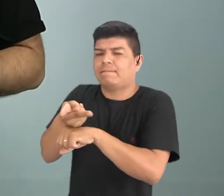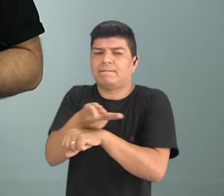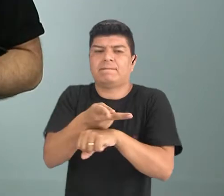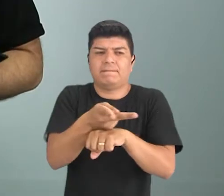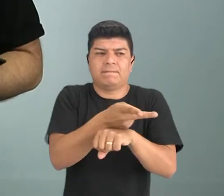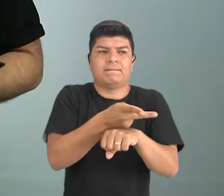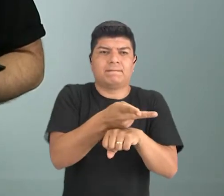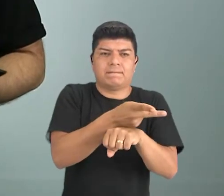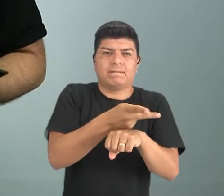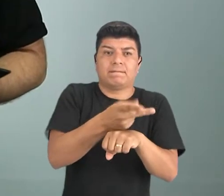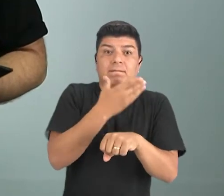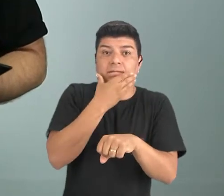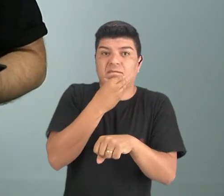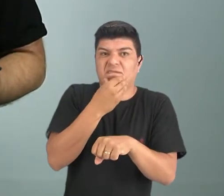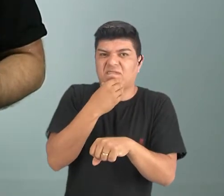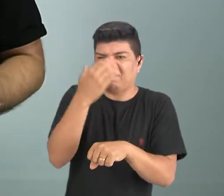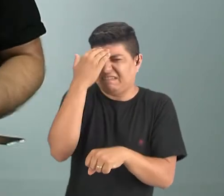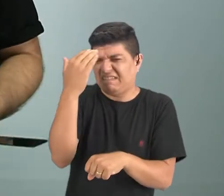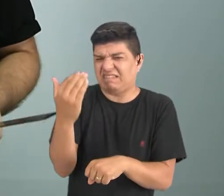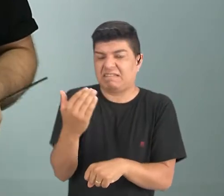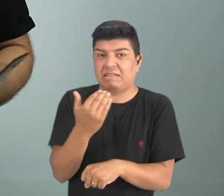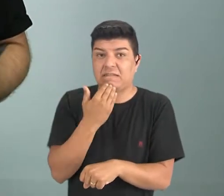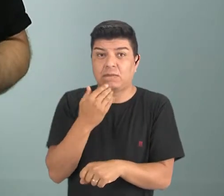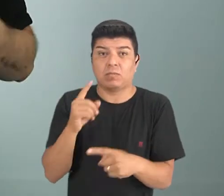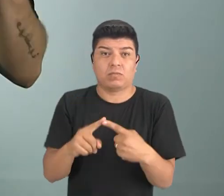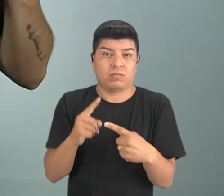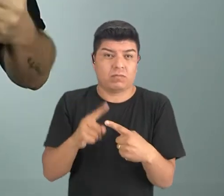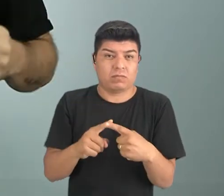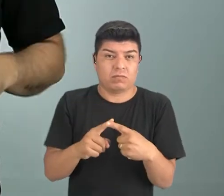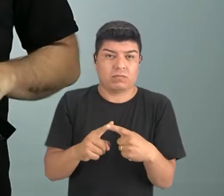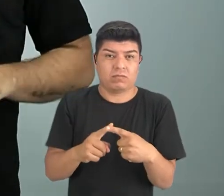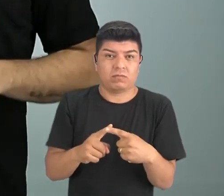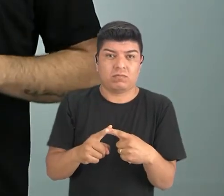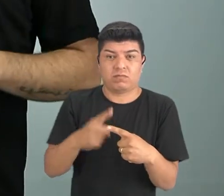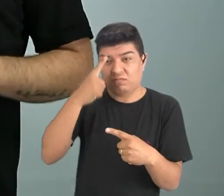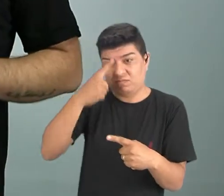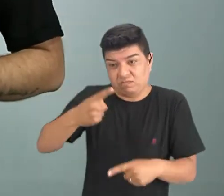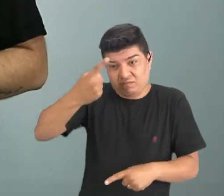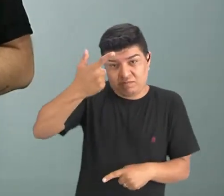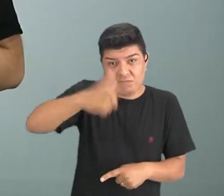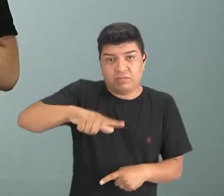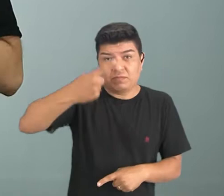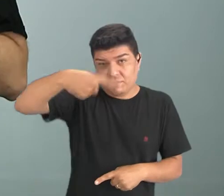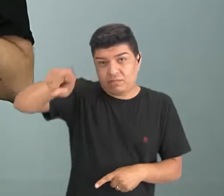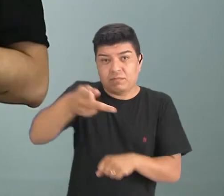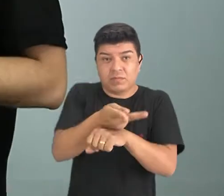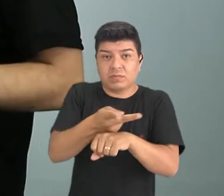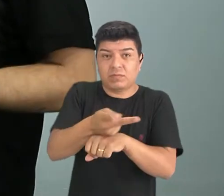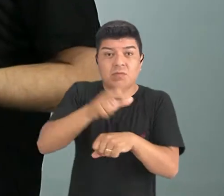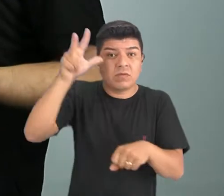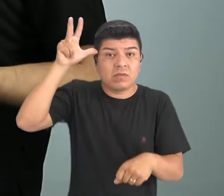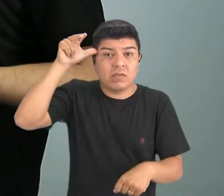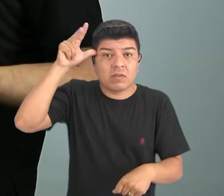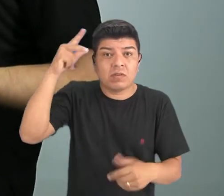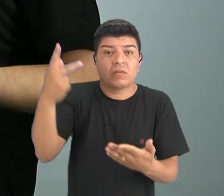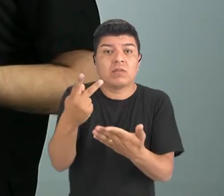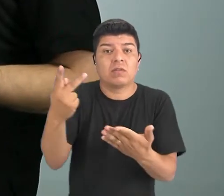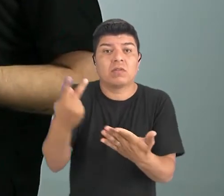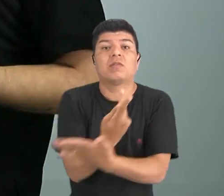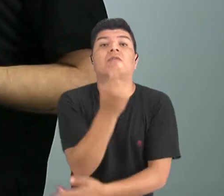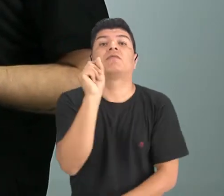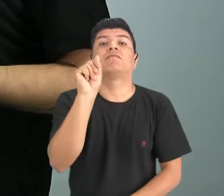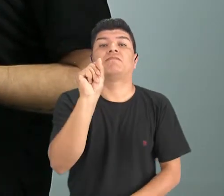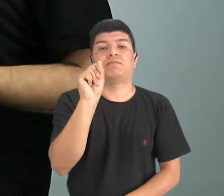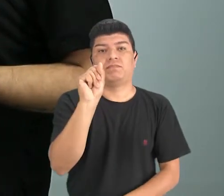procurando, e o dono ficou furioso. Por quê? Mandou ele novamente ir atrás. Só que o que aconteceu?